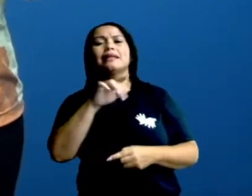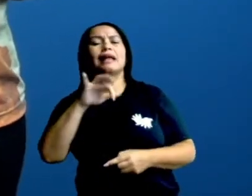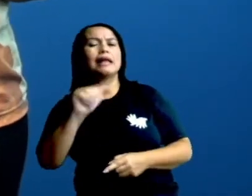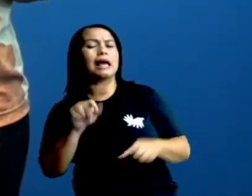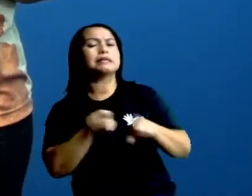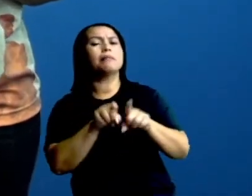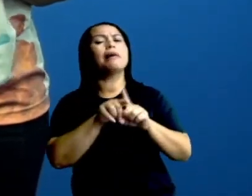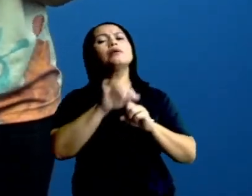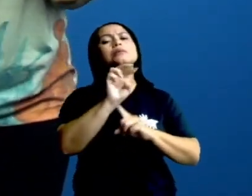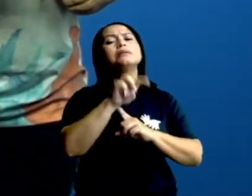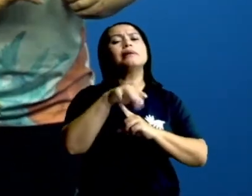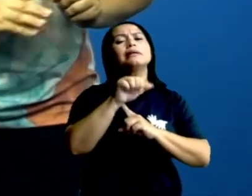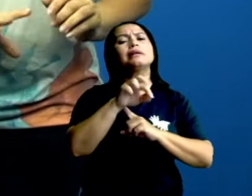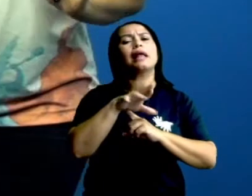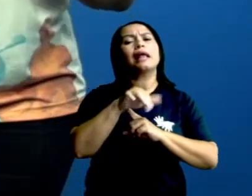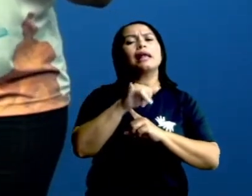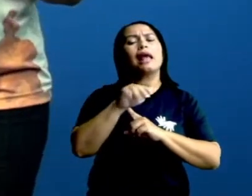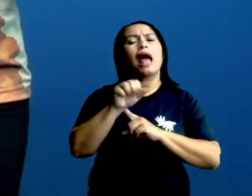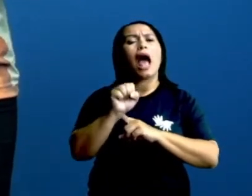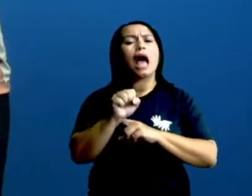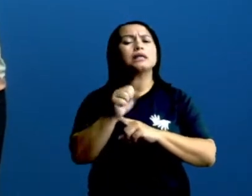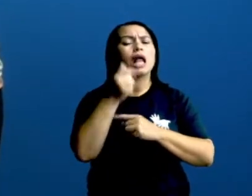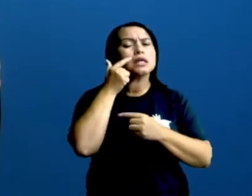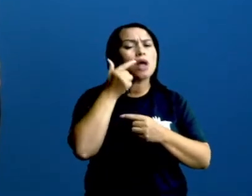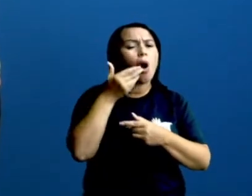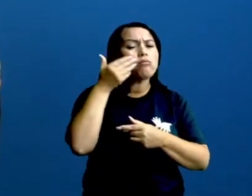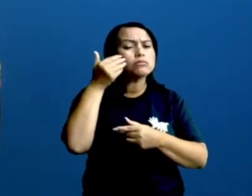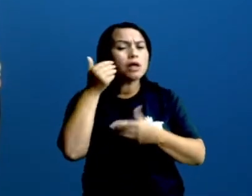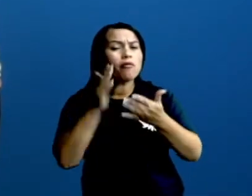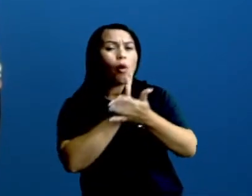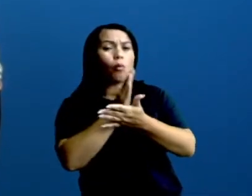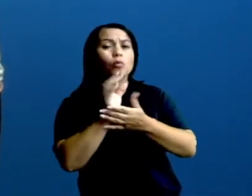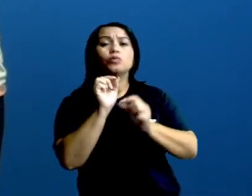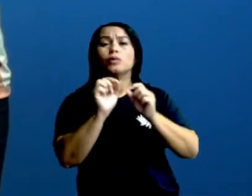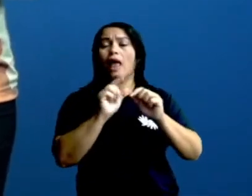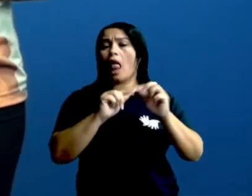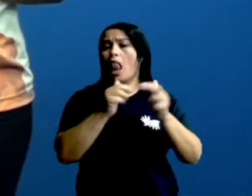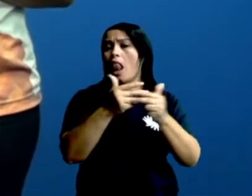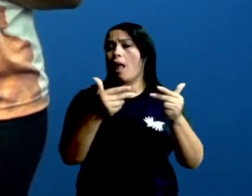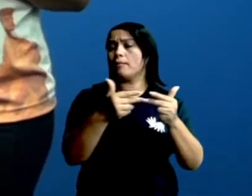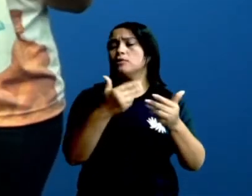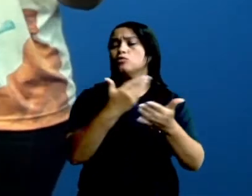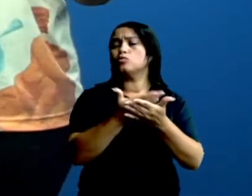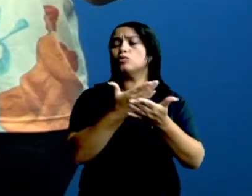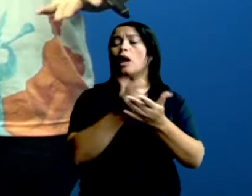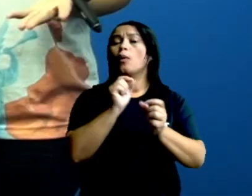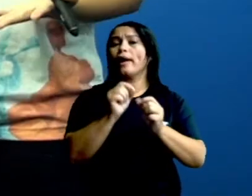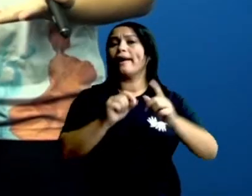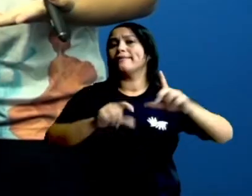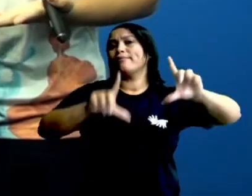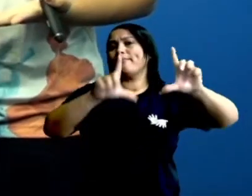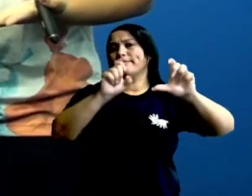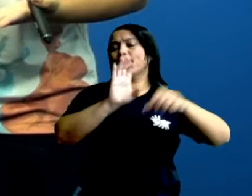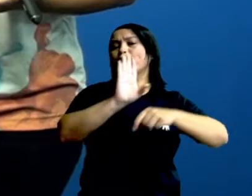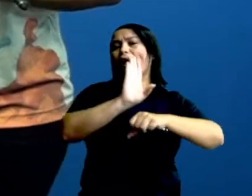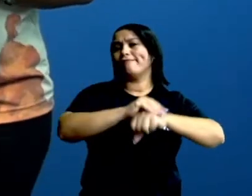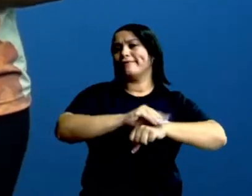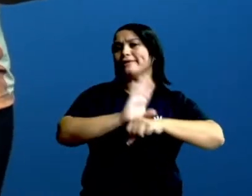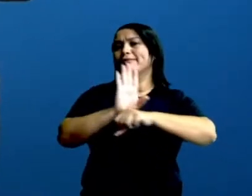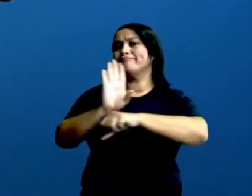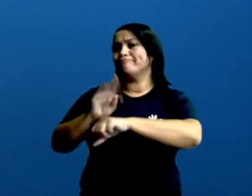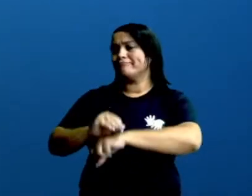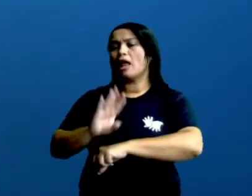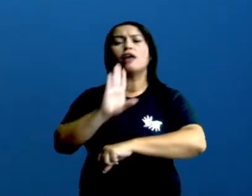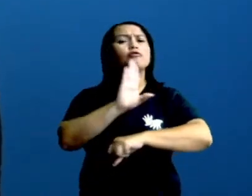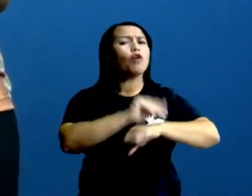alguns elementos. Por exemplo, uma das fontes materiais que se tem para estudar o passado são as fotografias.